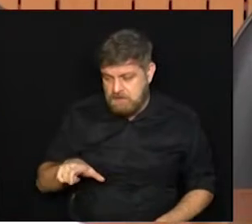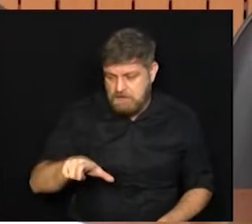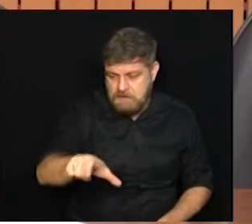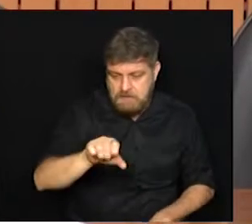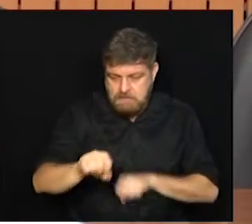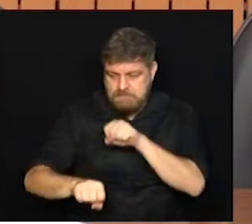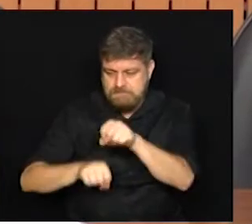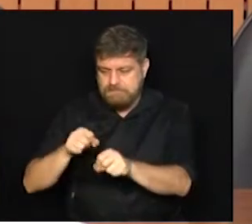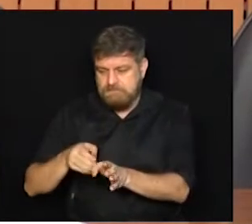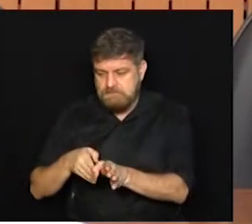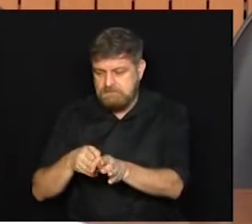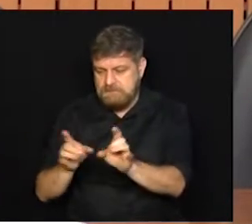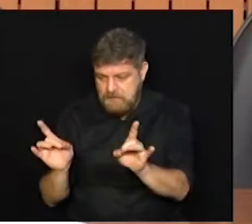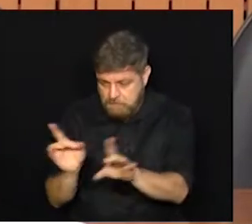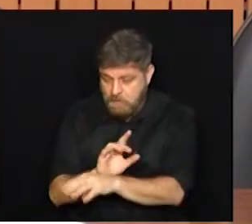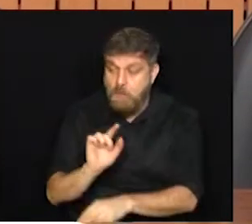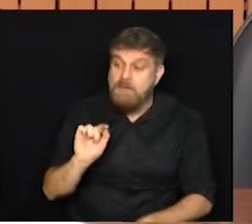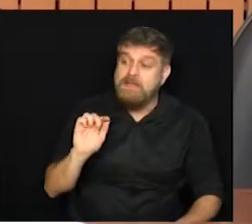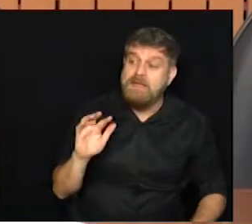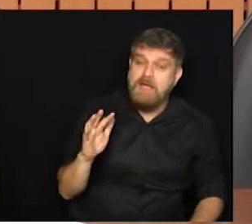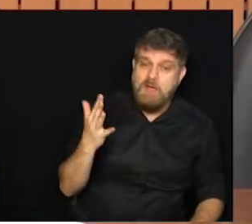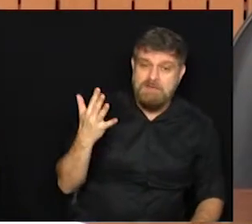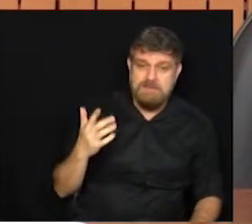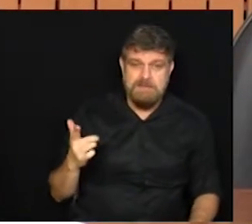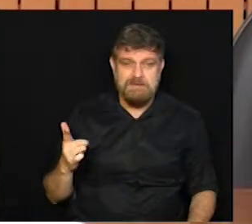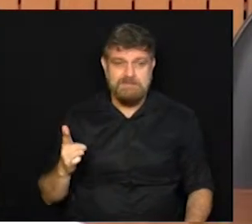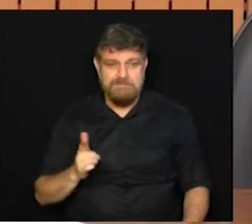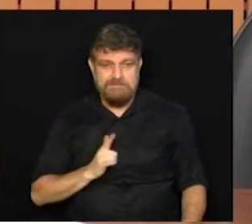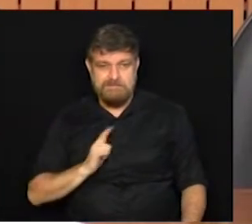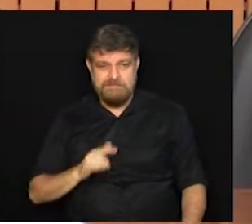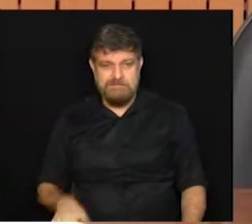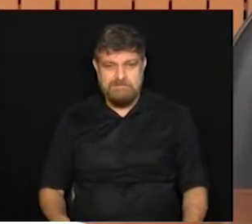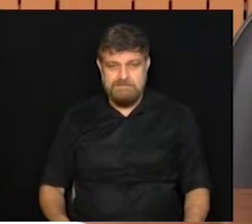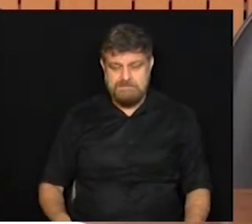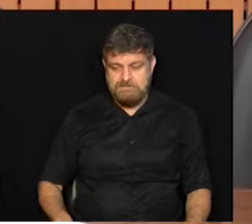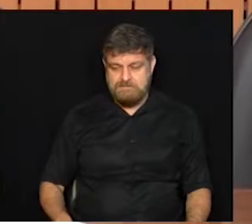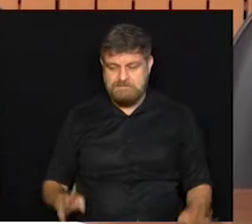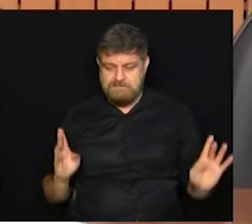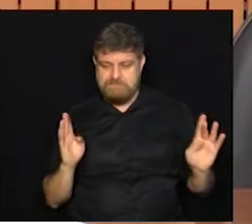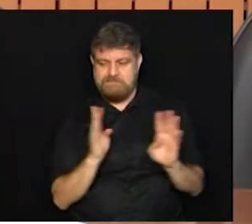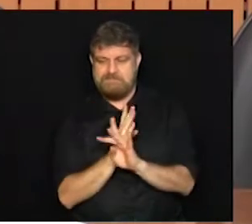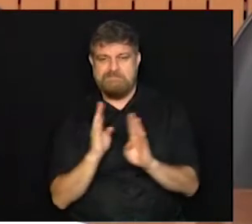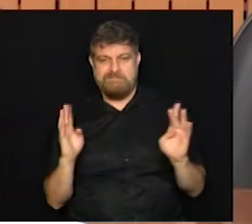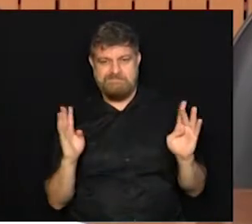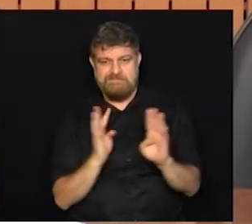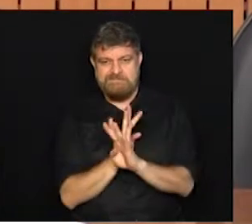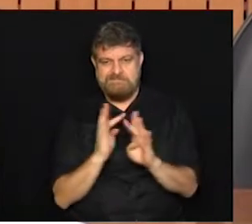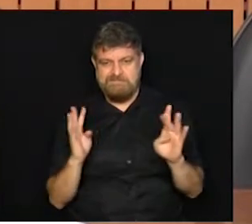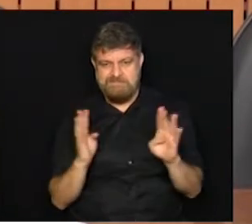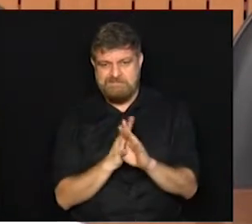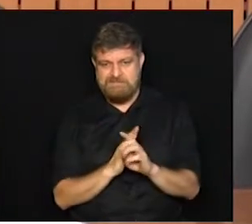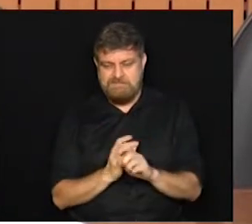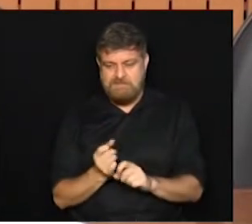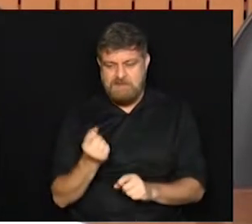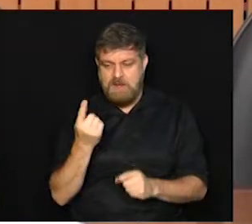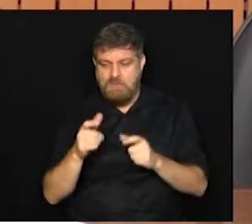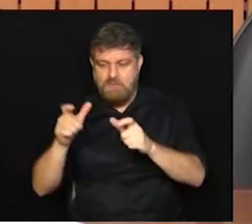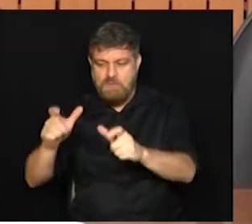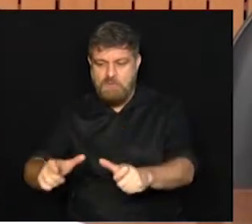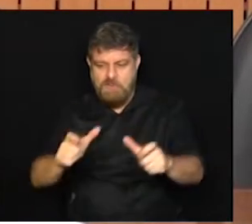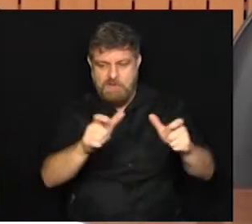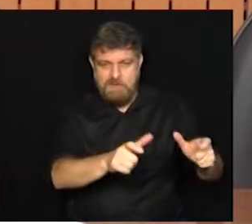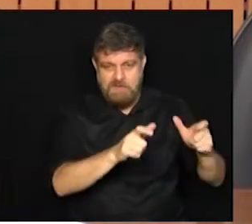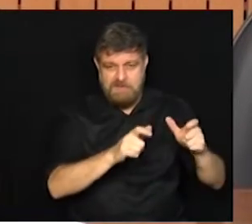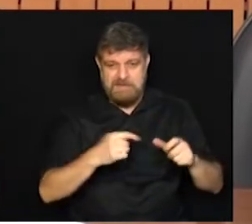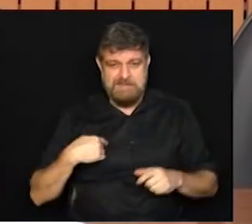né? É a concorrência com os pedestres. Alguns locais, a